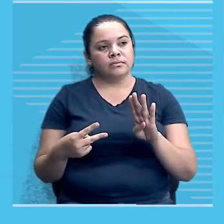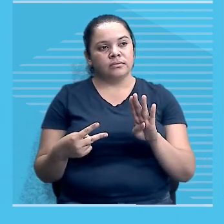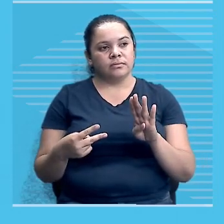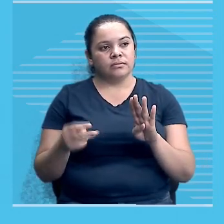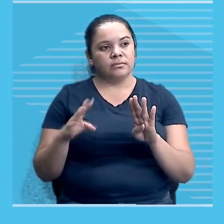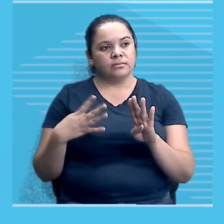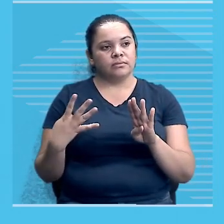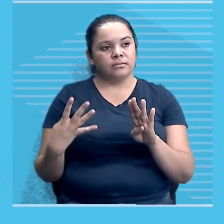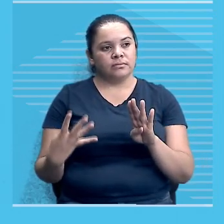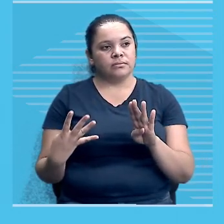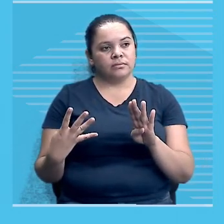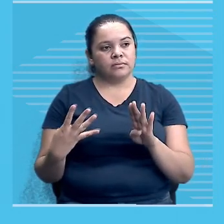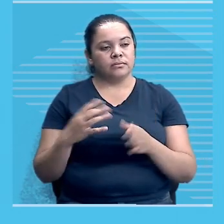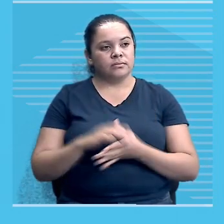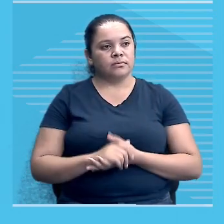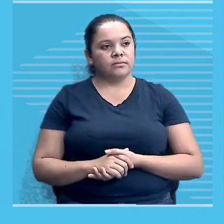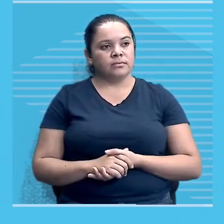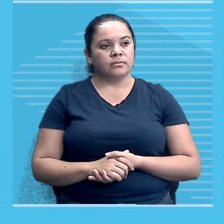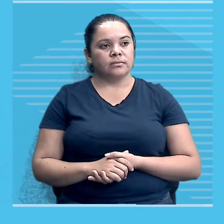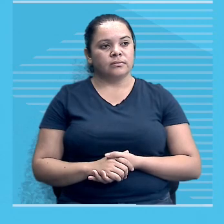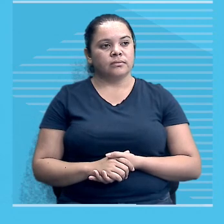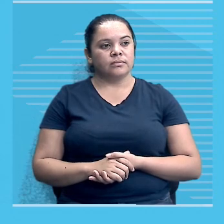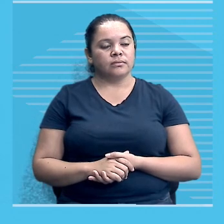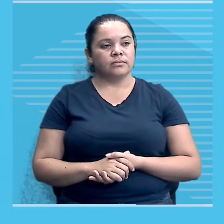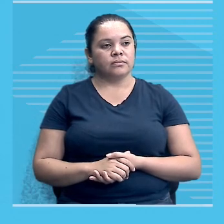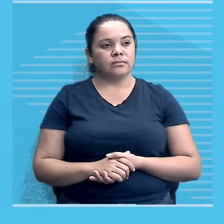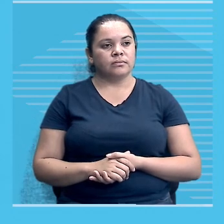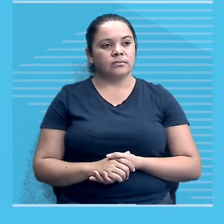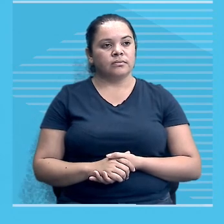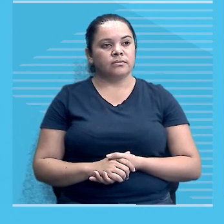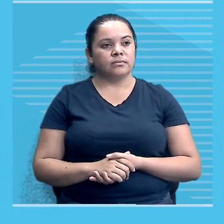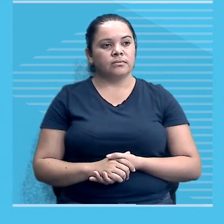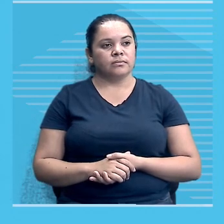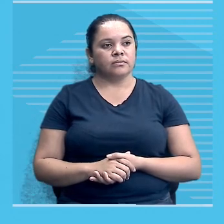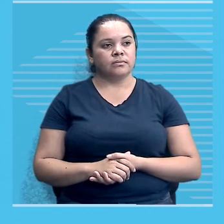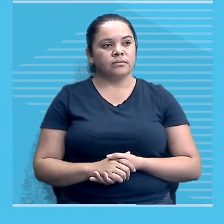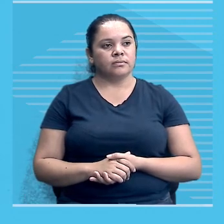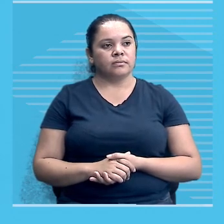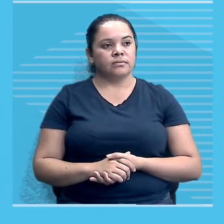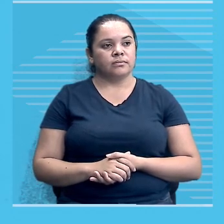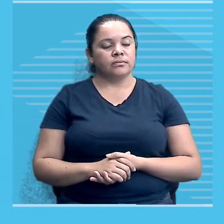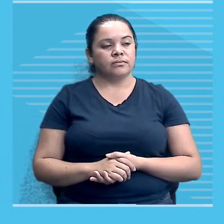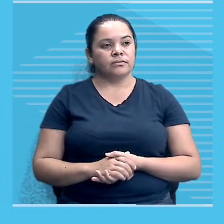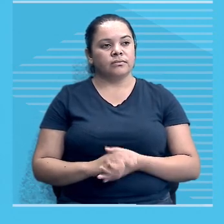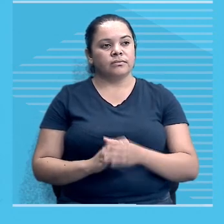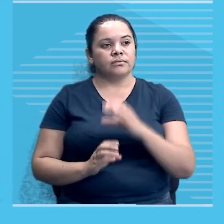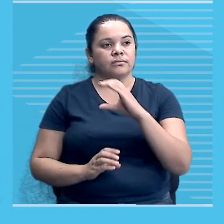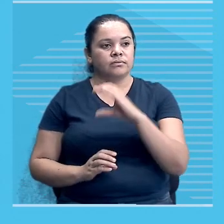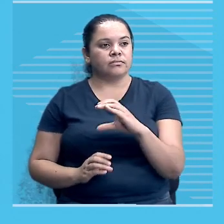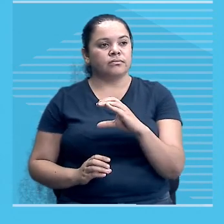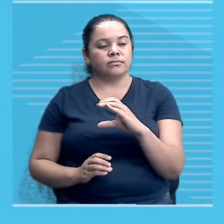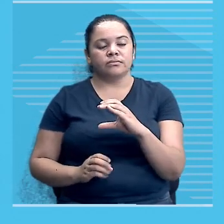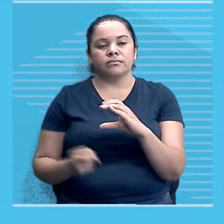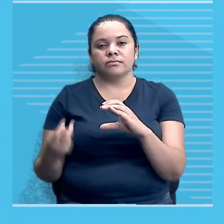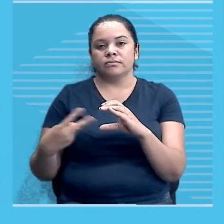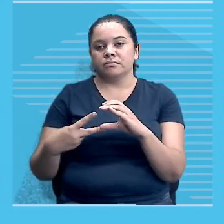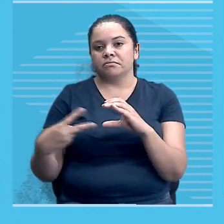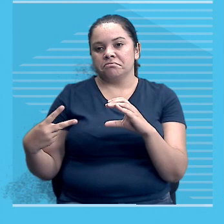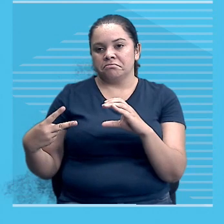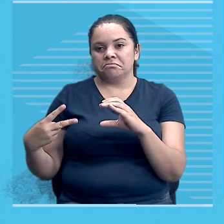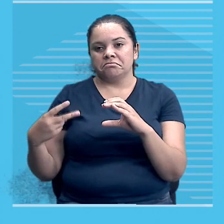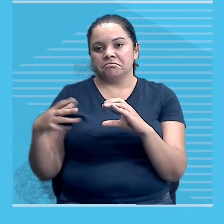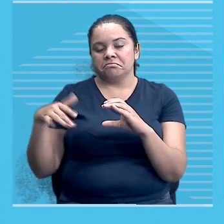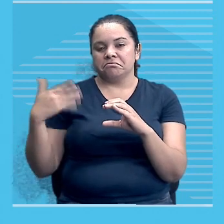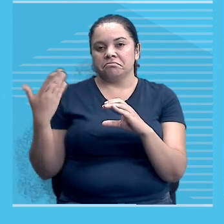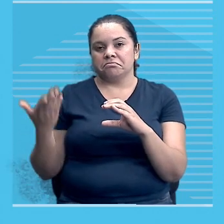4 É eu sei é aquele termo que está sozinho né ele não está multiplicando